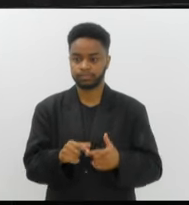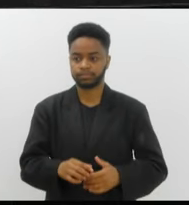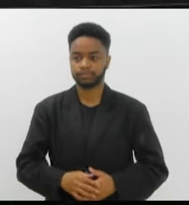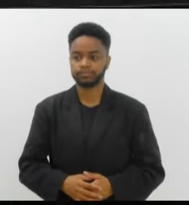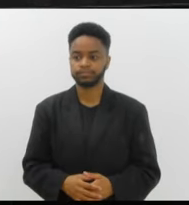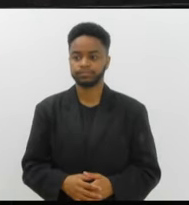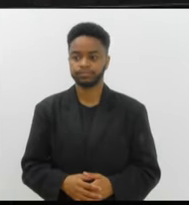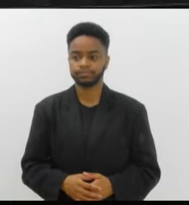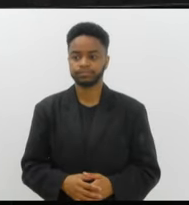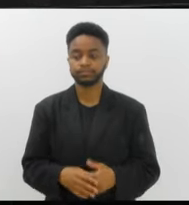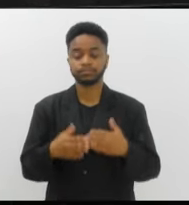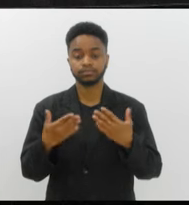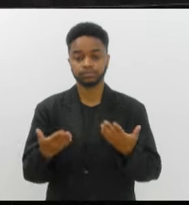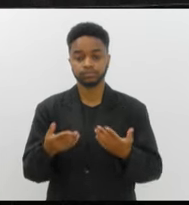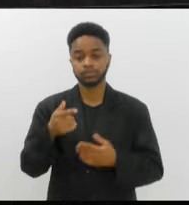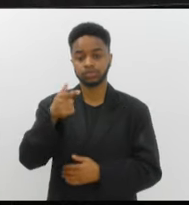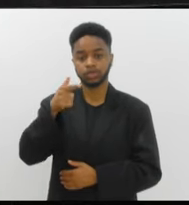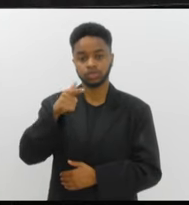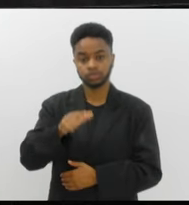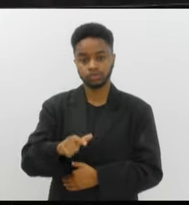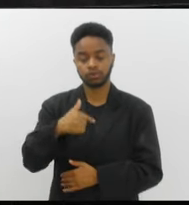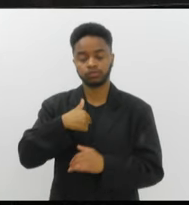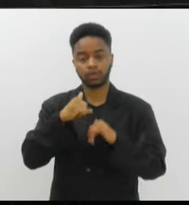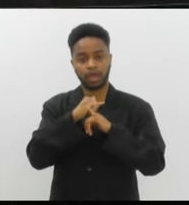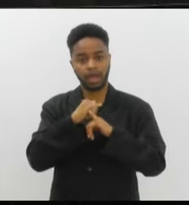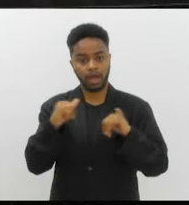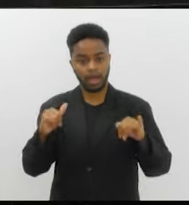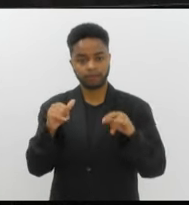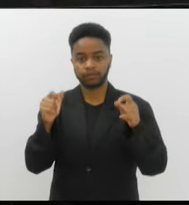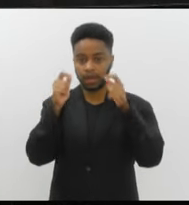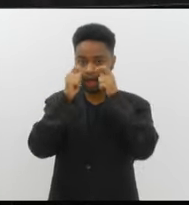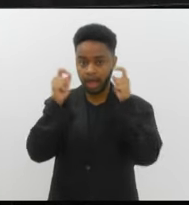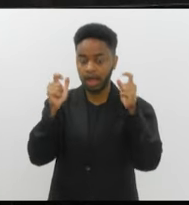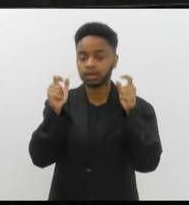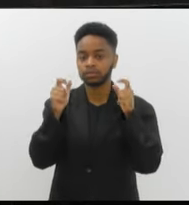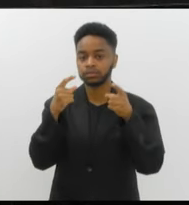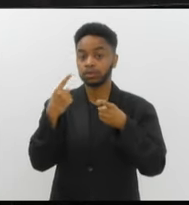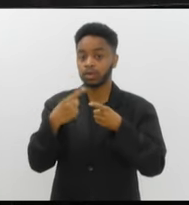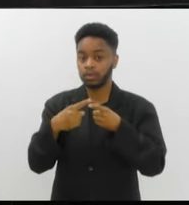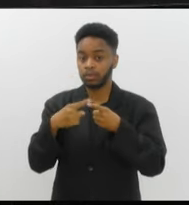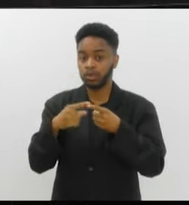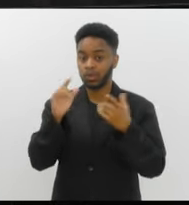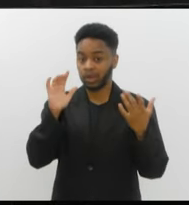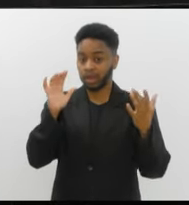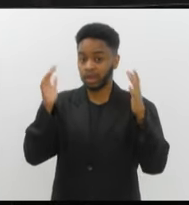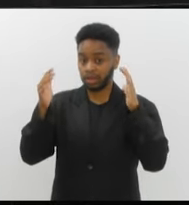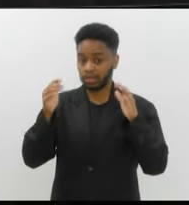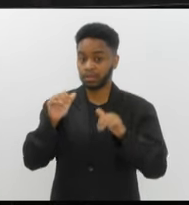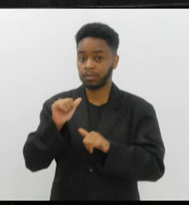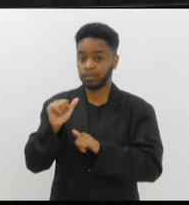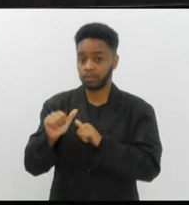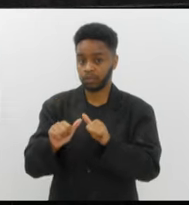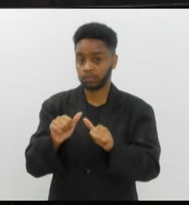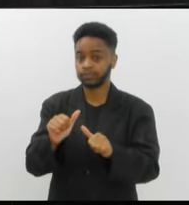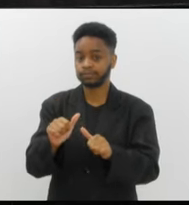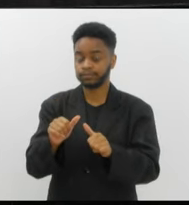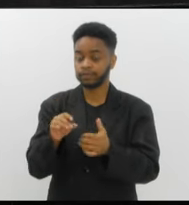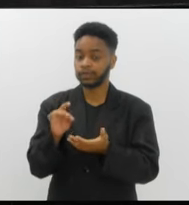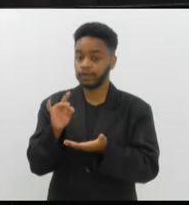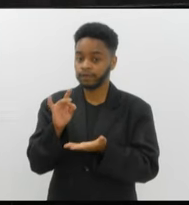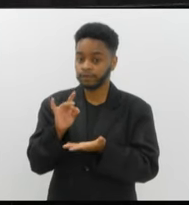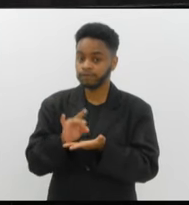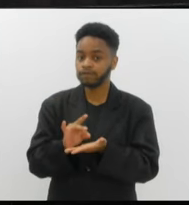Então, estou mais uma vez fazendo esse alerta, porque as mudanças climáticas são